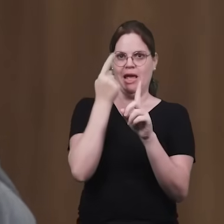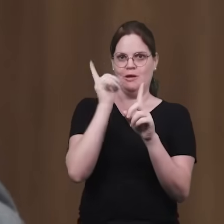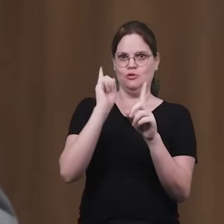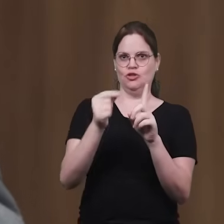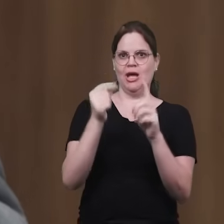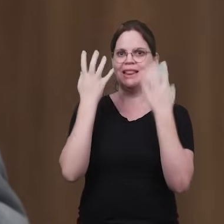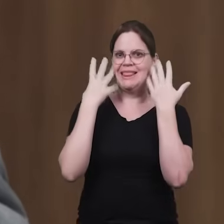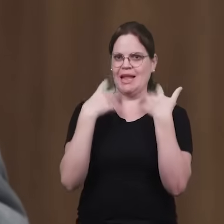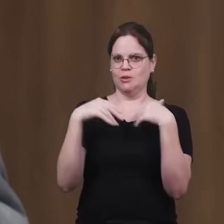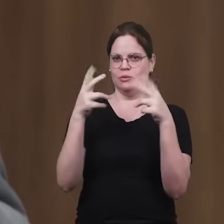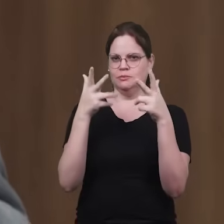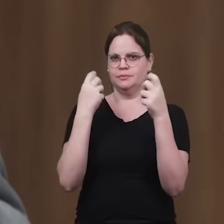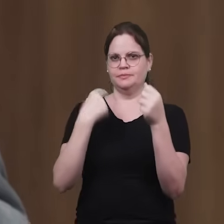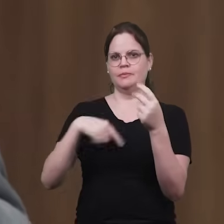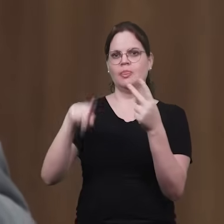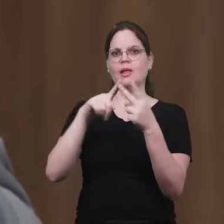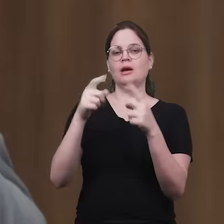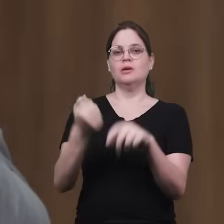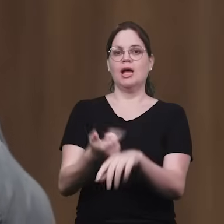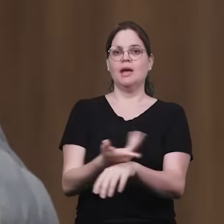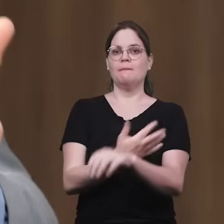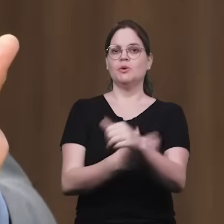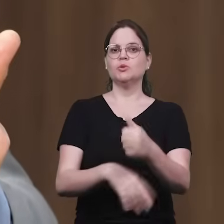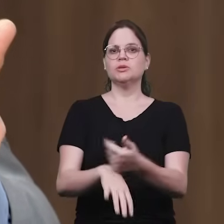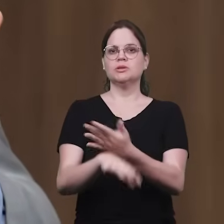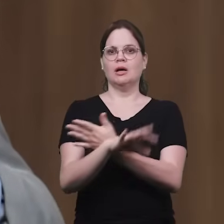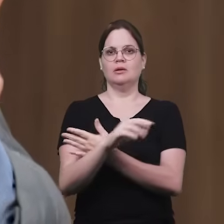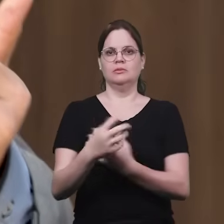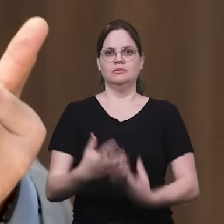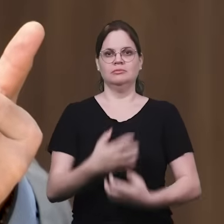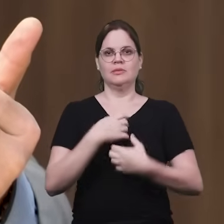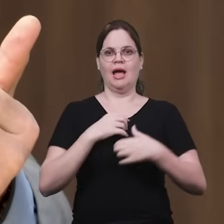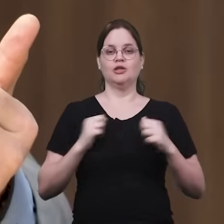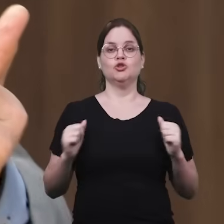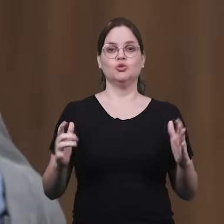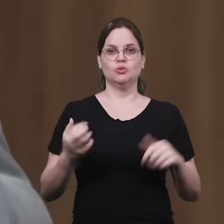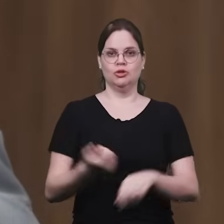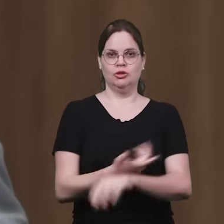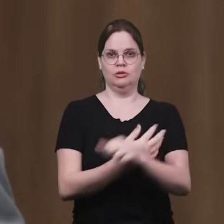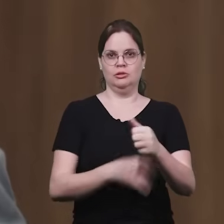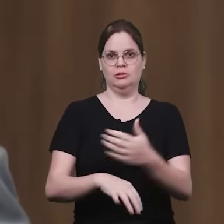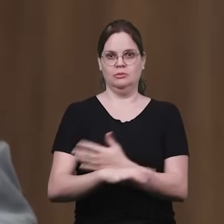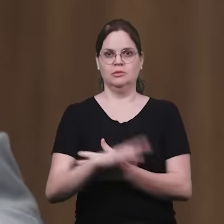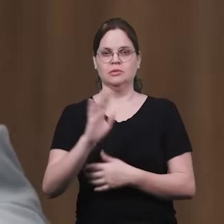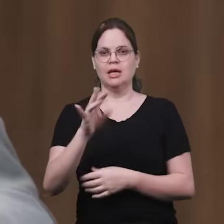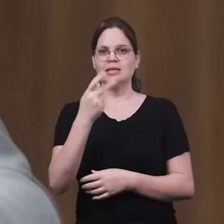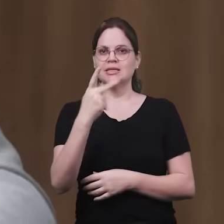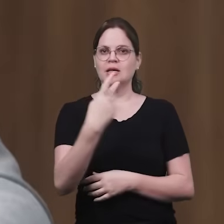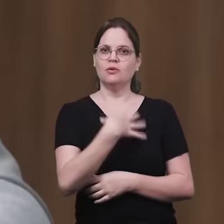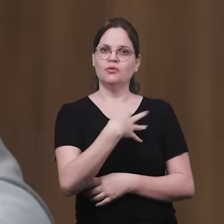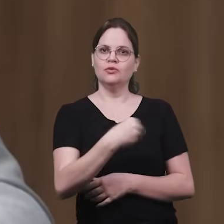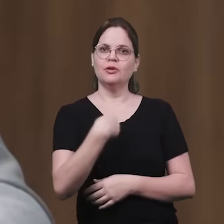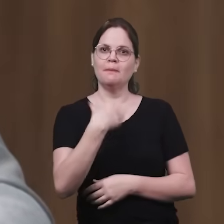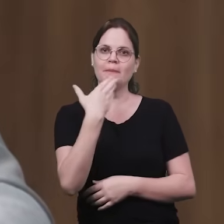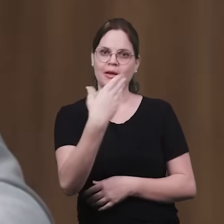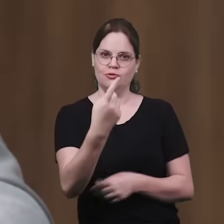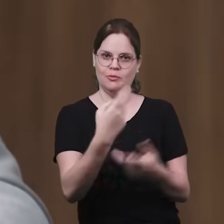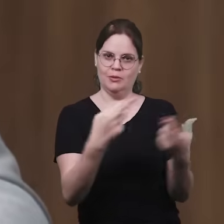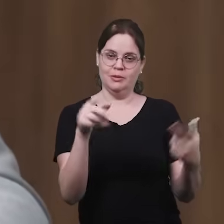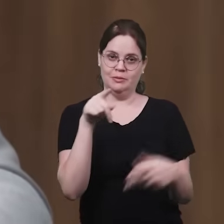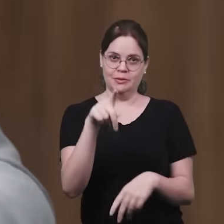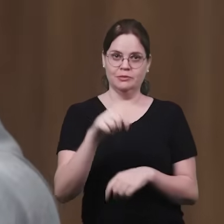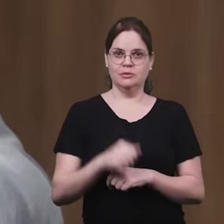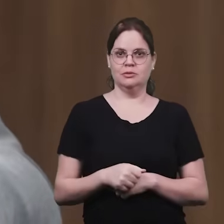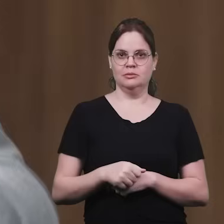chegou ao segundo, que é o emocional, que te gera reações emocionais. O seu filho te pede uma coisa,